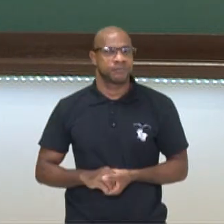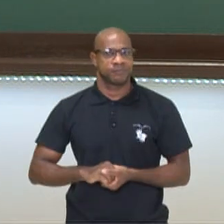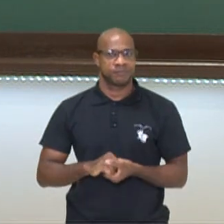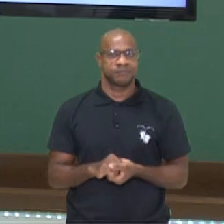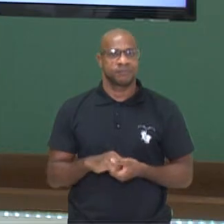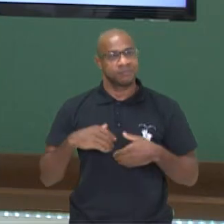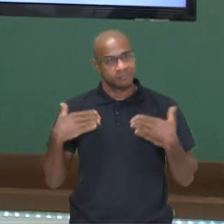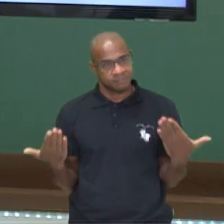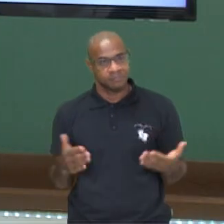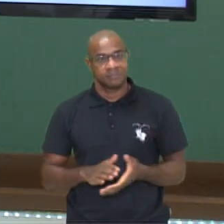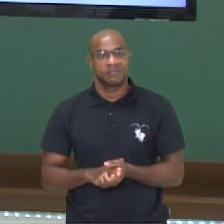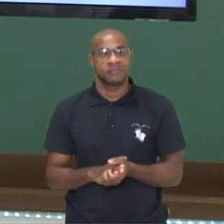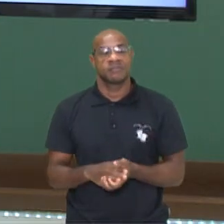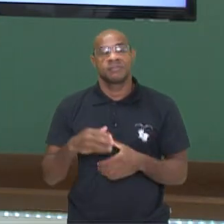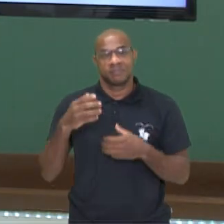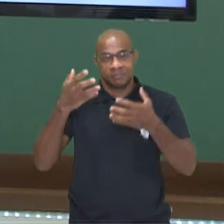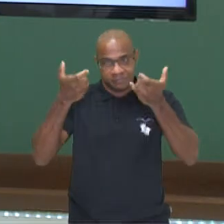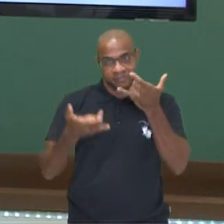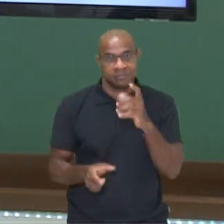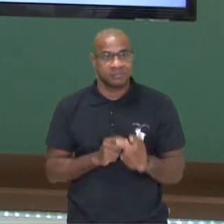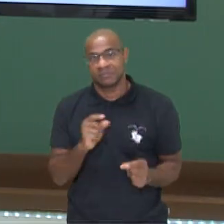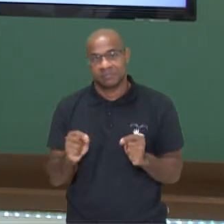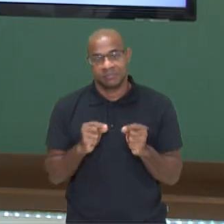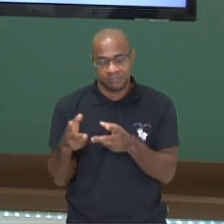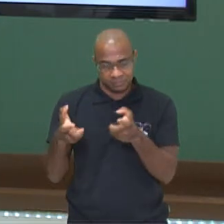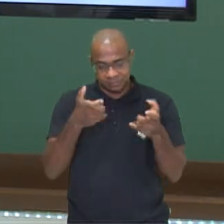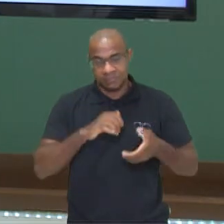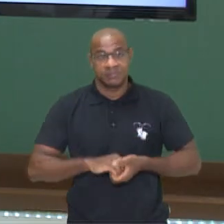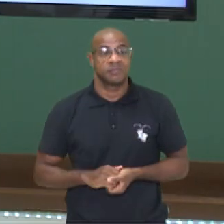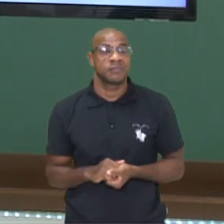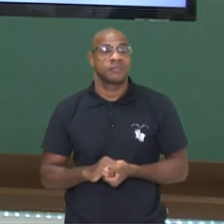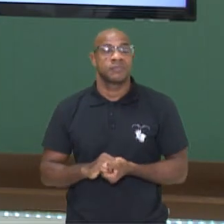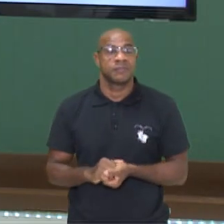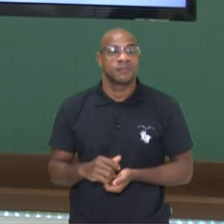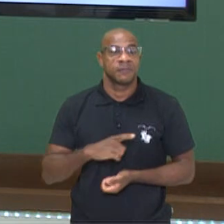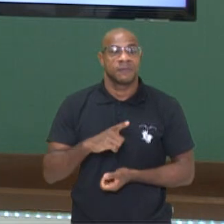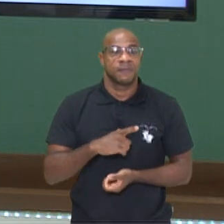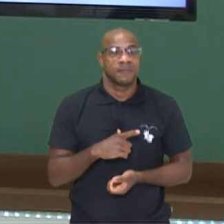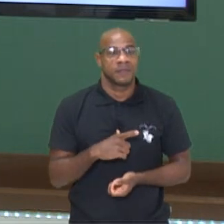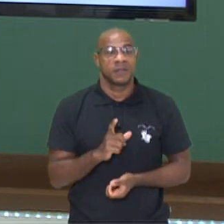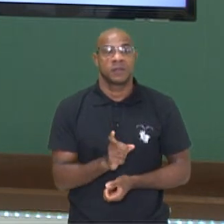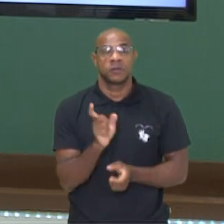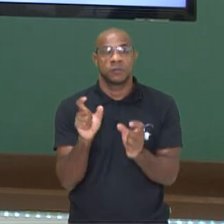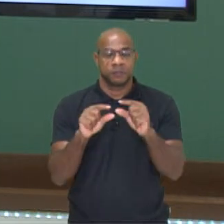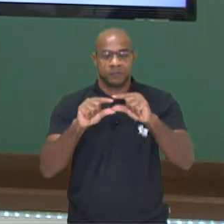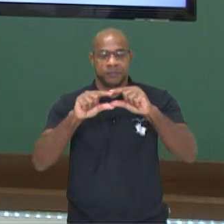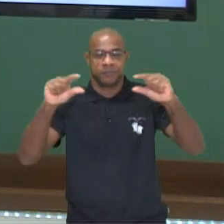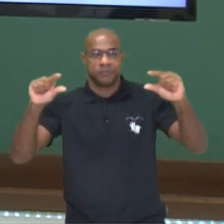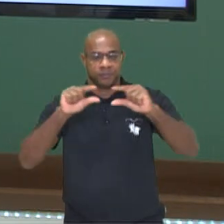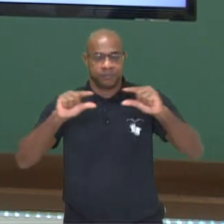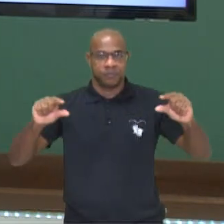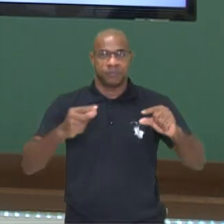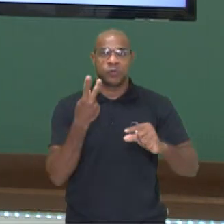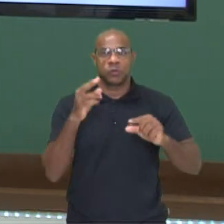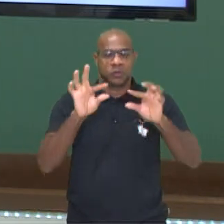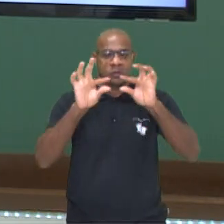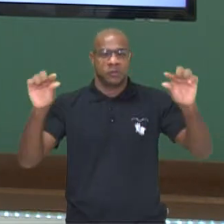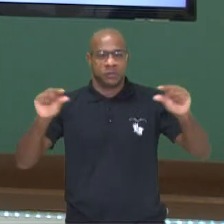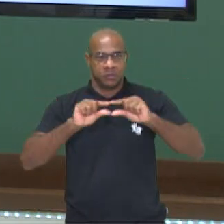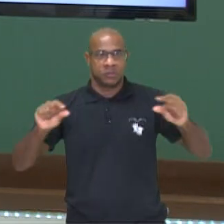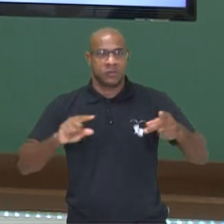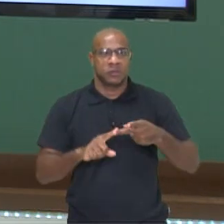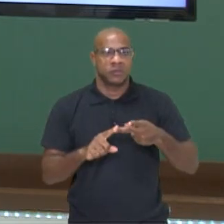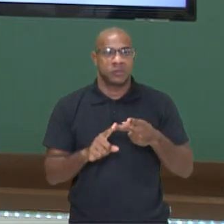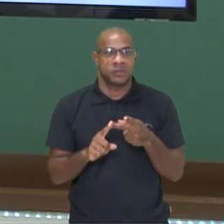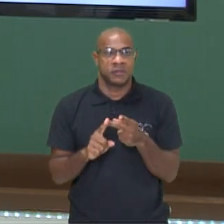E com base nesses predicativos, vamos recapitular. Nós temos aqui 2 orações, porque temos o verbo deixar.